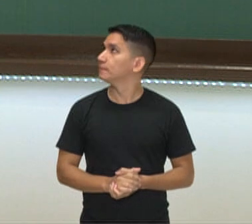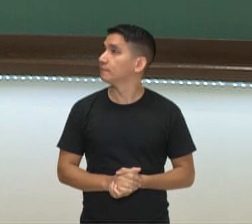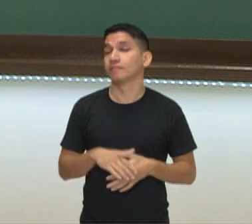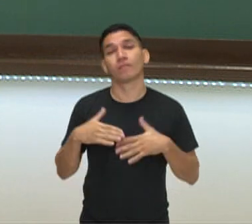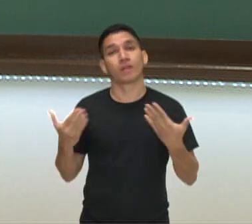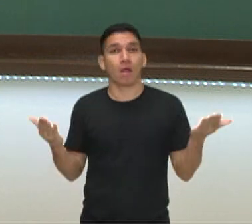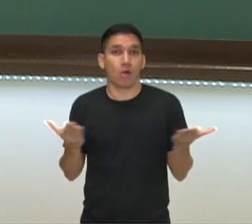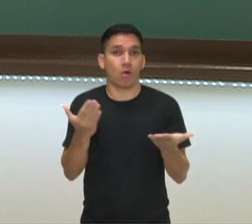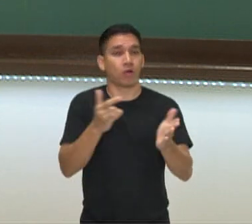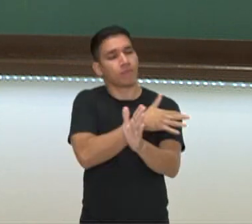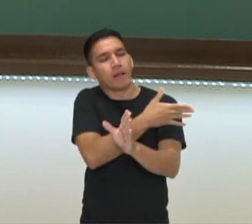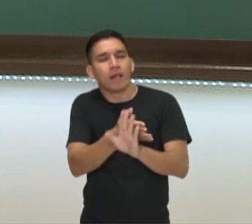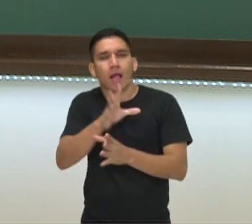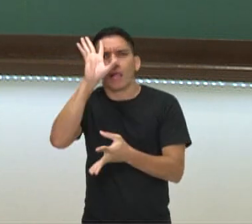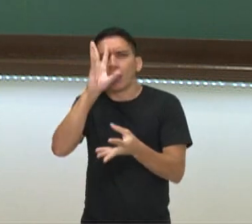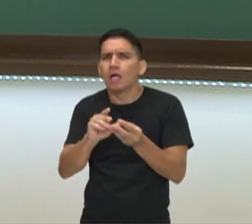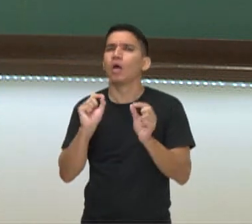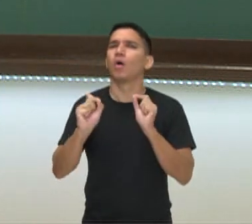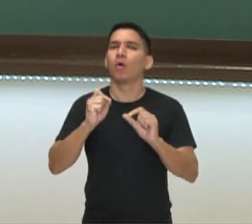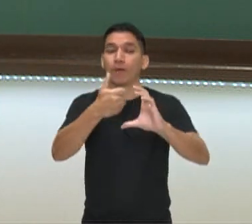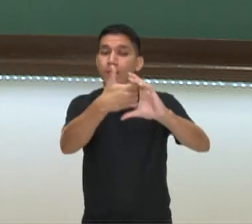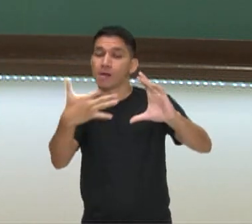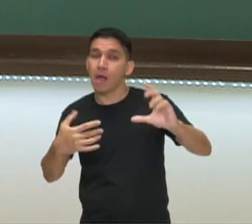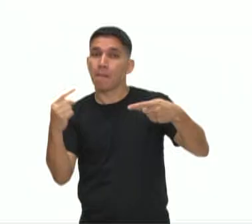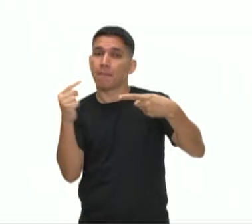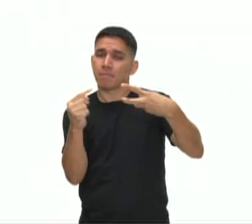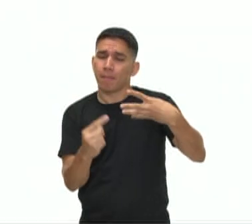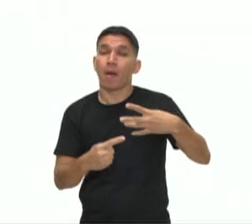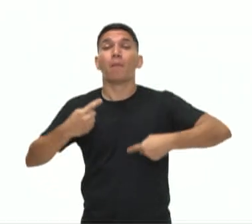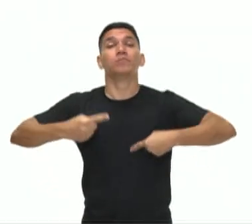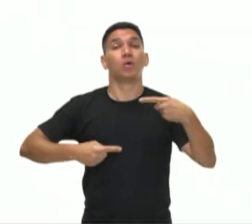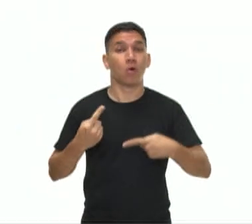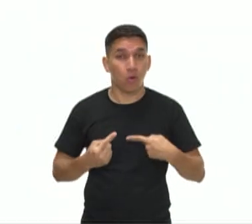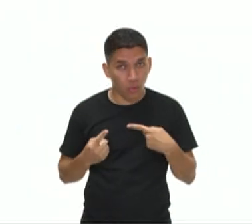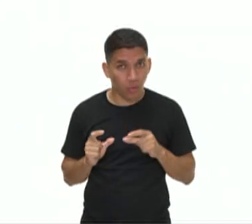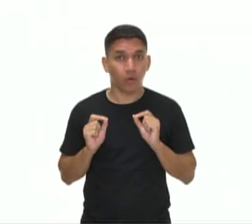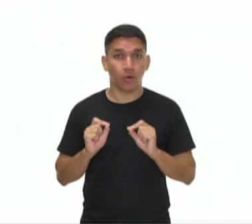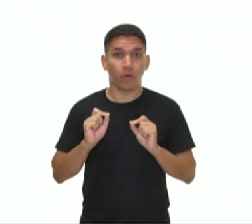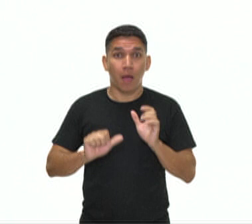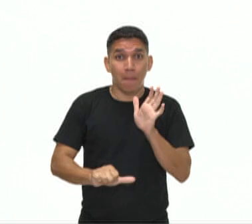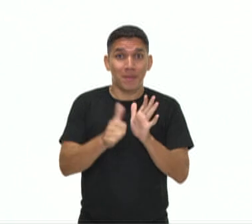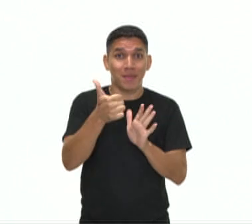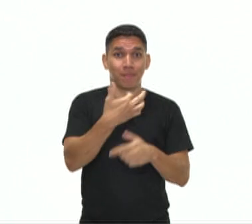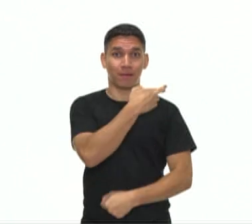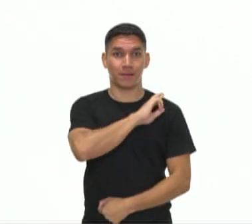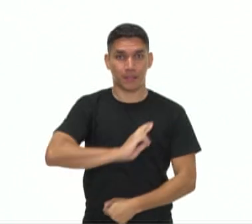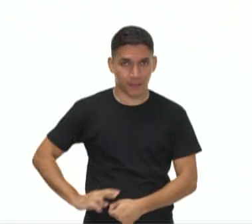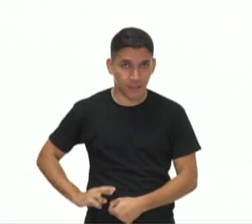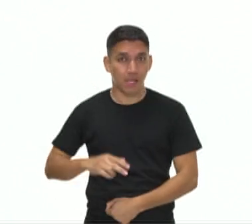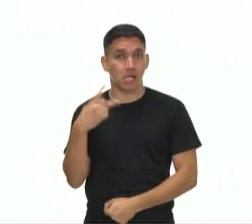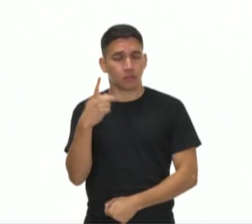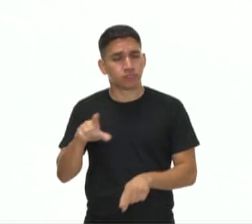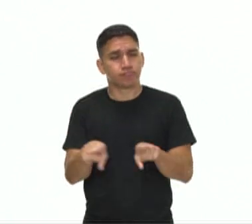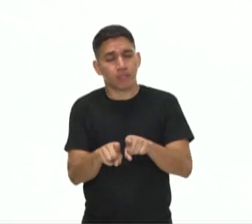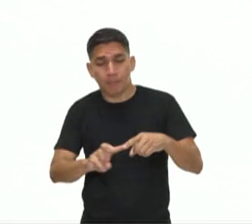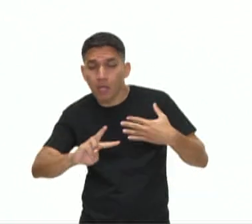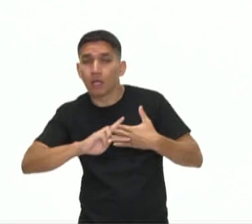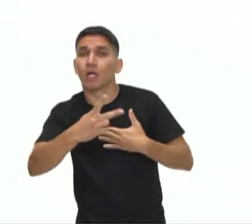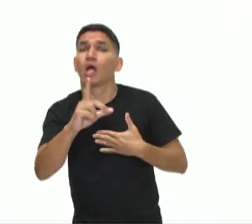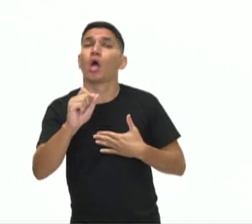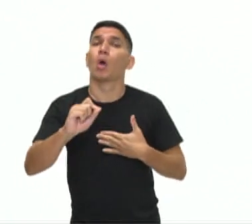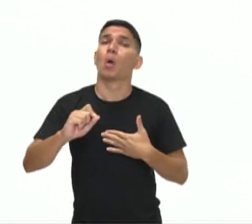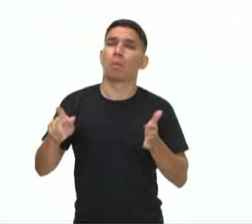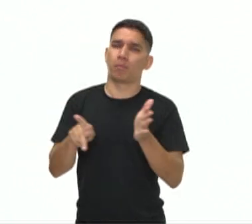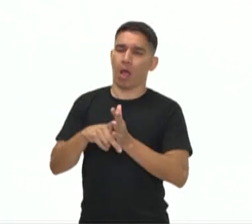Então hoje entendemos as características políticas, né, da Primeira República e suas consequências para a